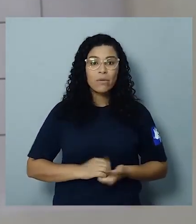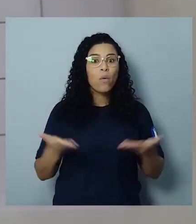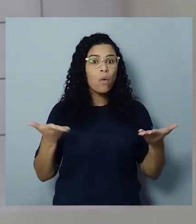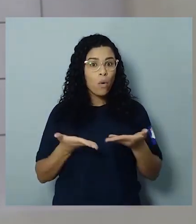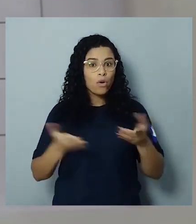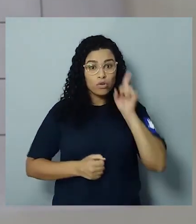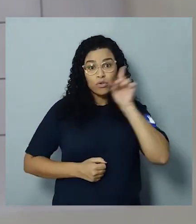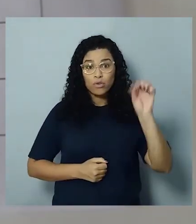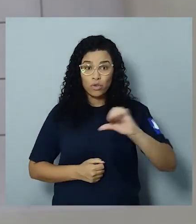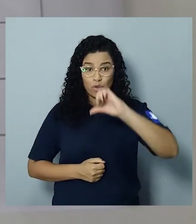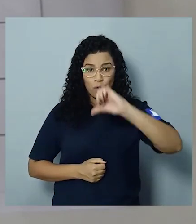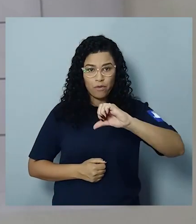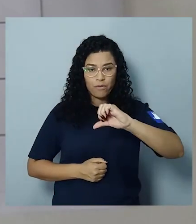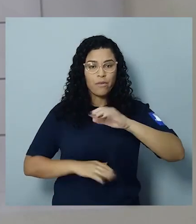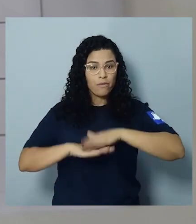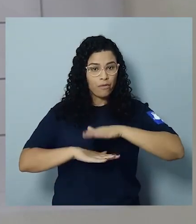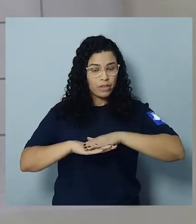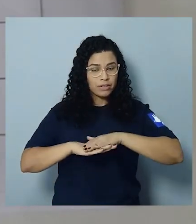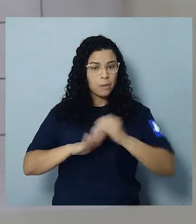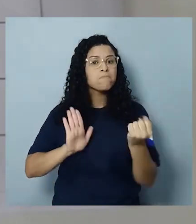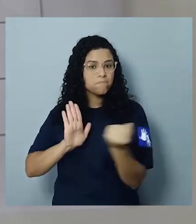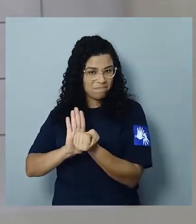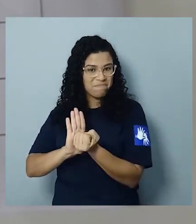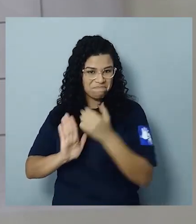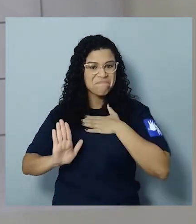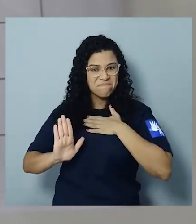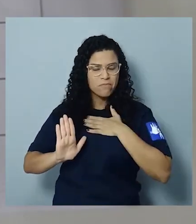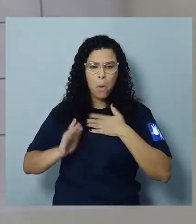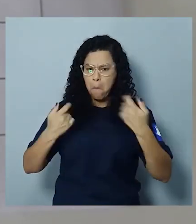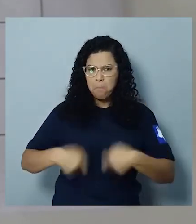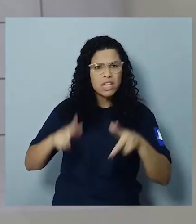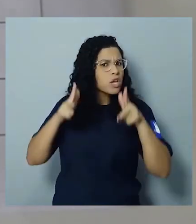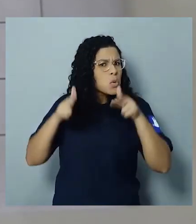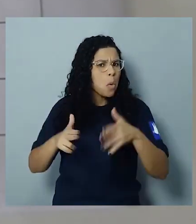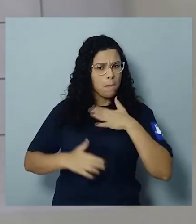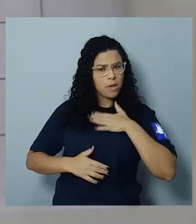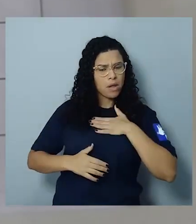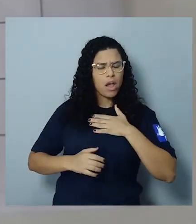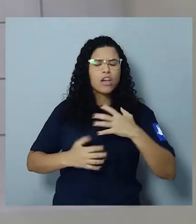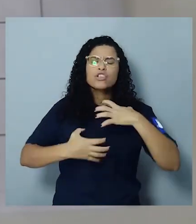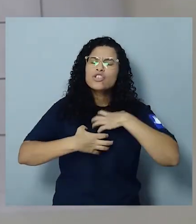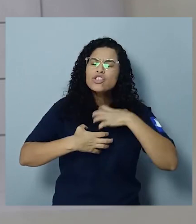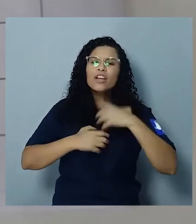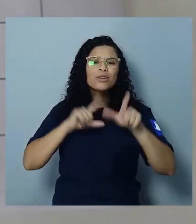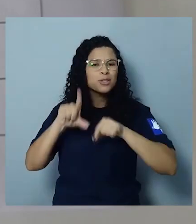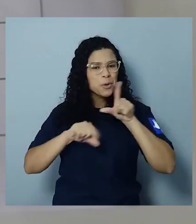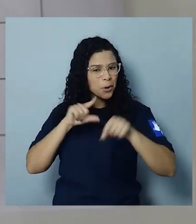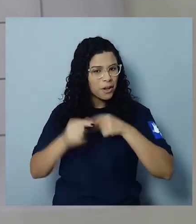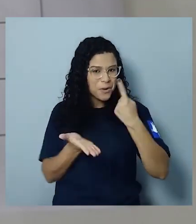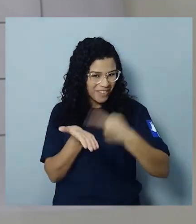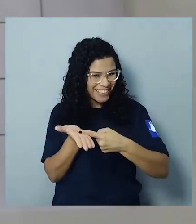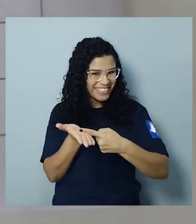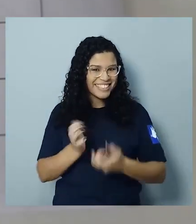hoje é dia nove vou fazer a minha marcação Vocês não precisam fazer igual a minha pode ser do jeitinho que vocês